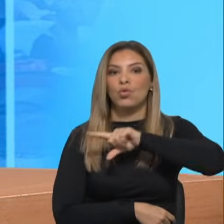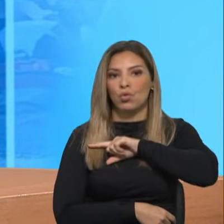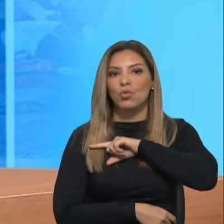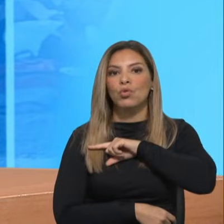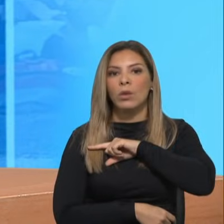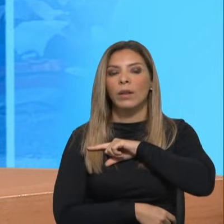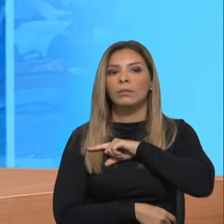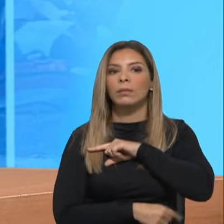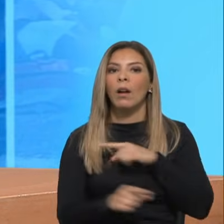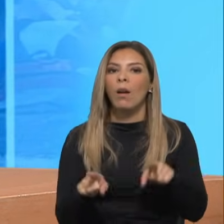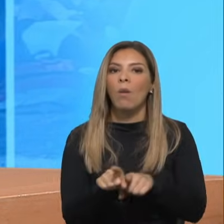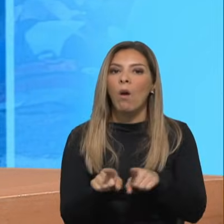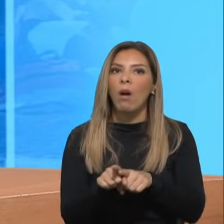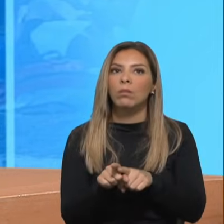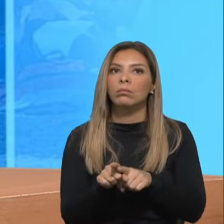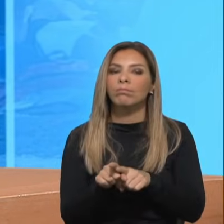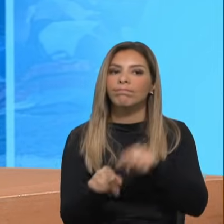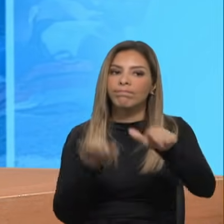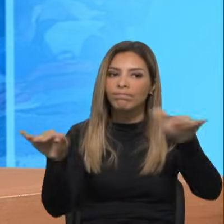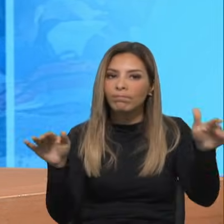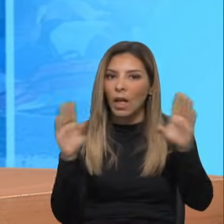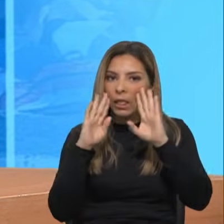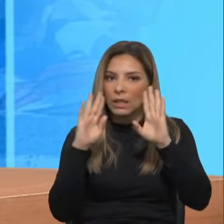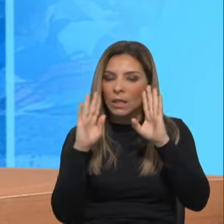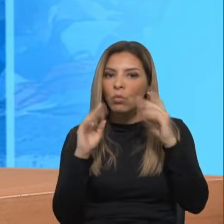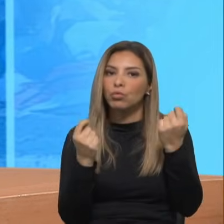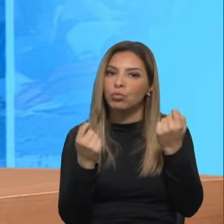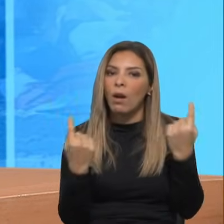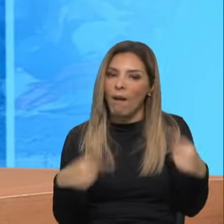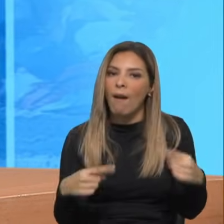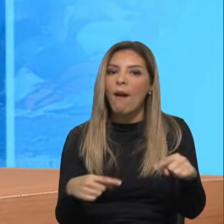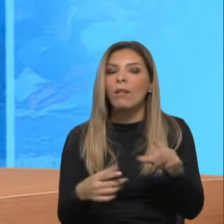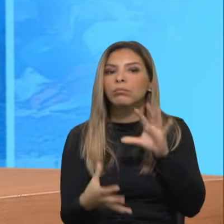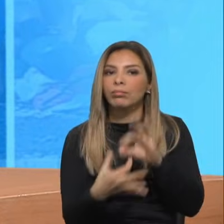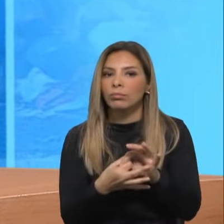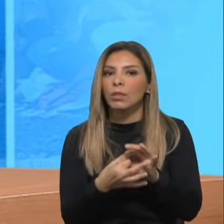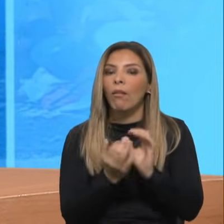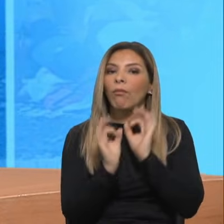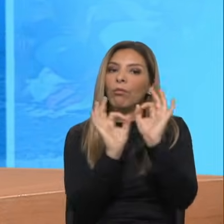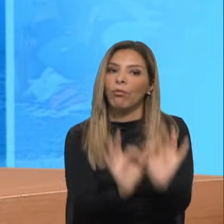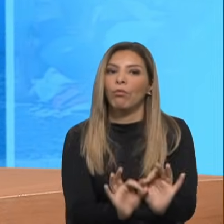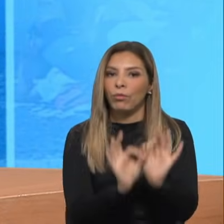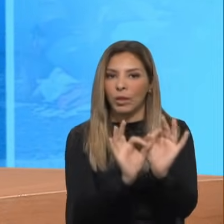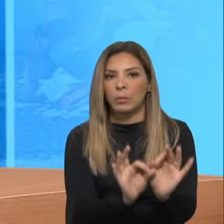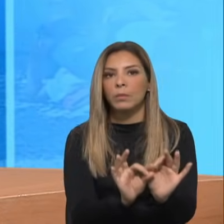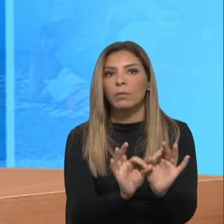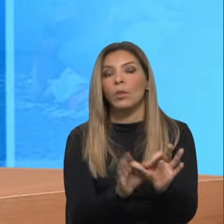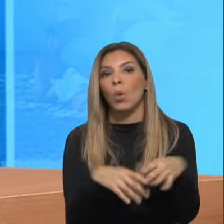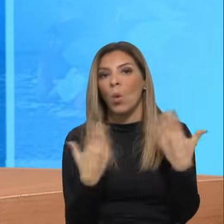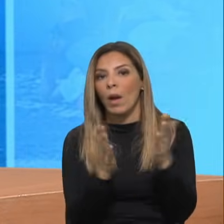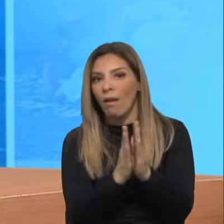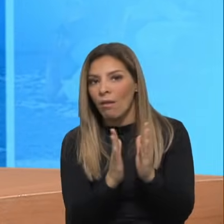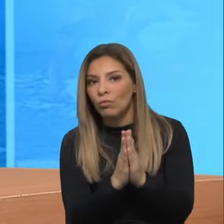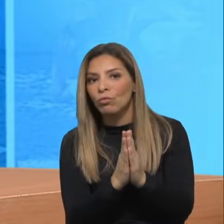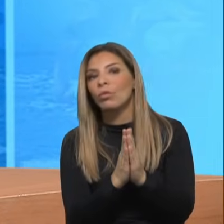uma chamada de atenção para que as pessoas com deficiência e os seus cuidadores não sejam vistos pela Igreja, essencialmente,